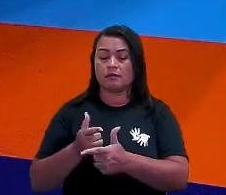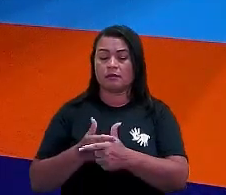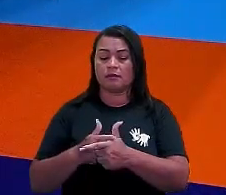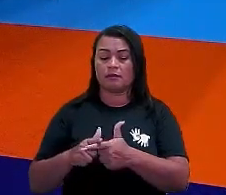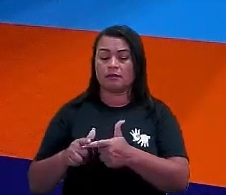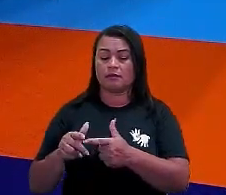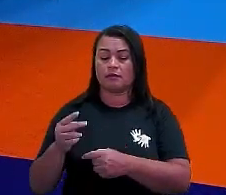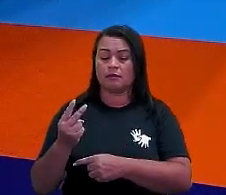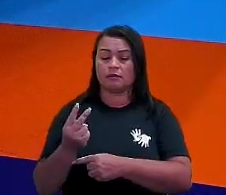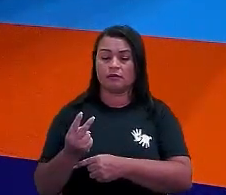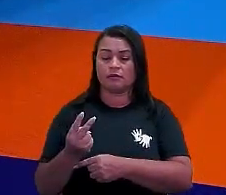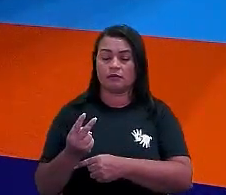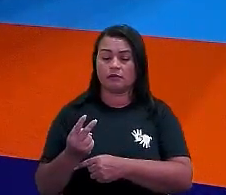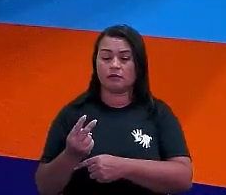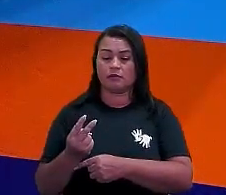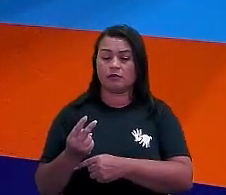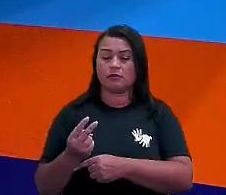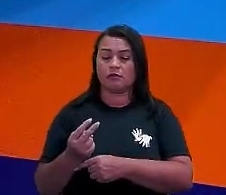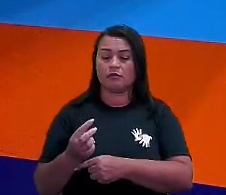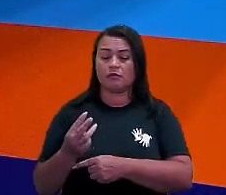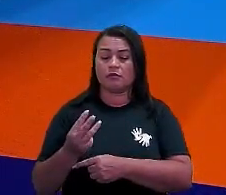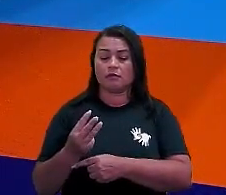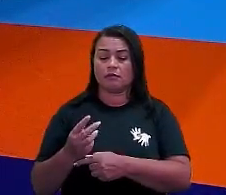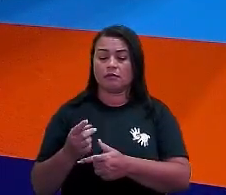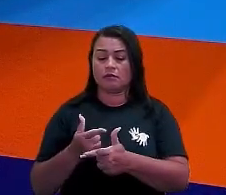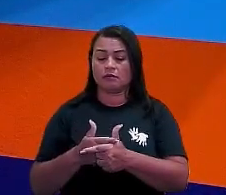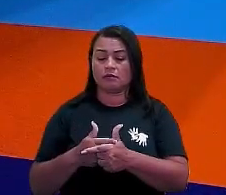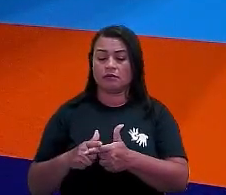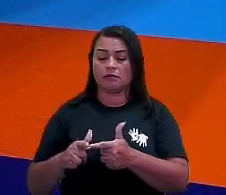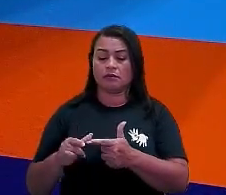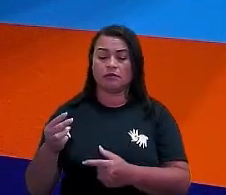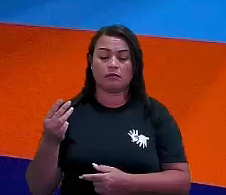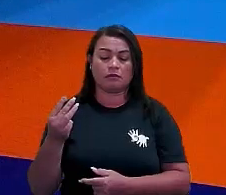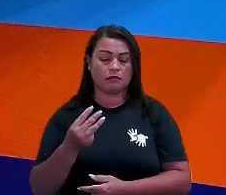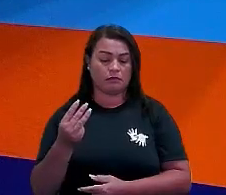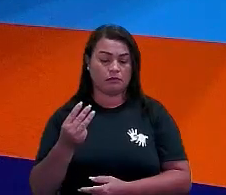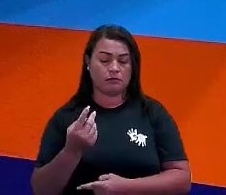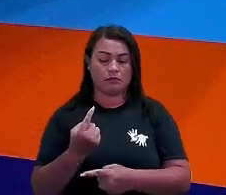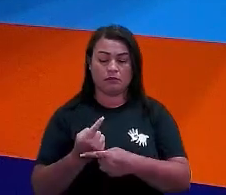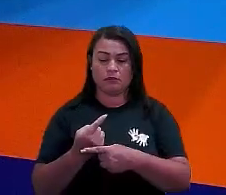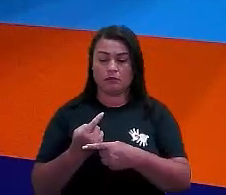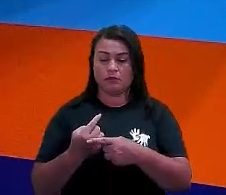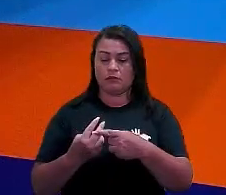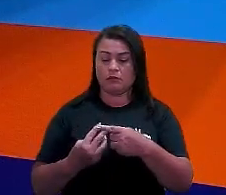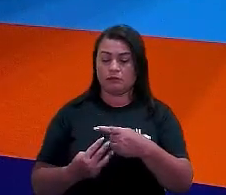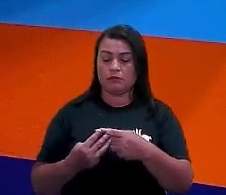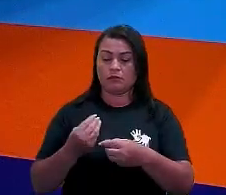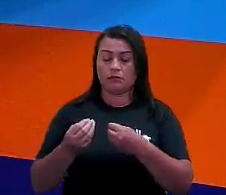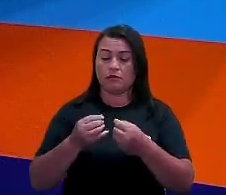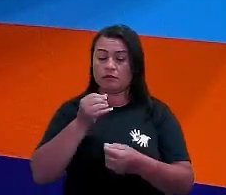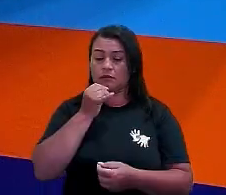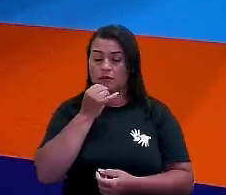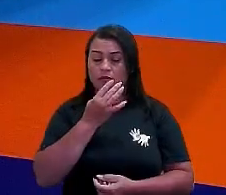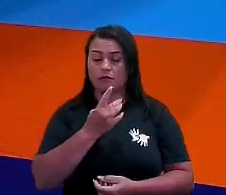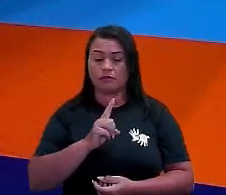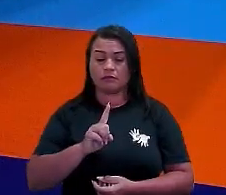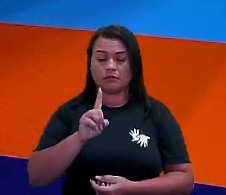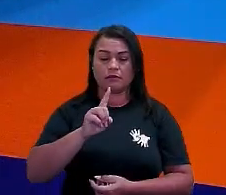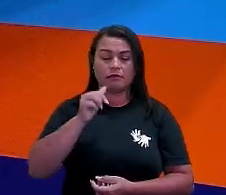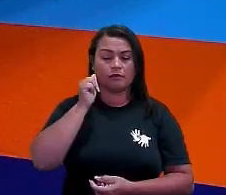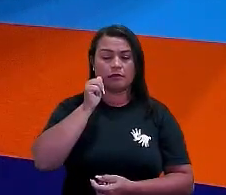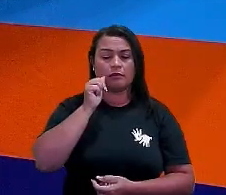o terço vai ser dividir por 3, tá certo? E aí a gente tem um exemplo.